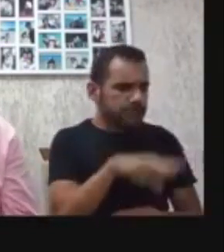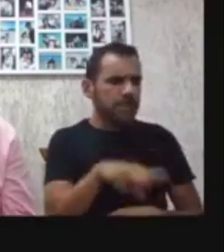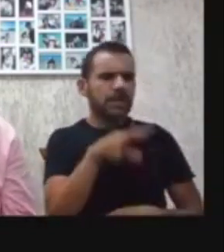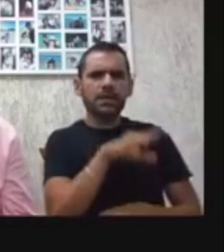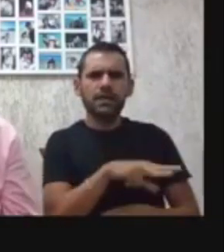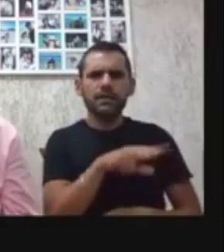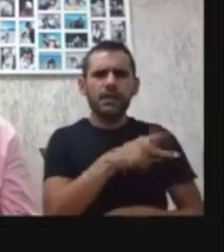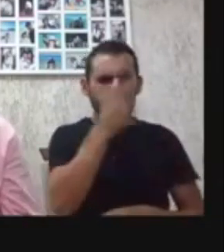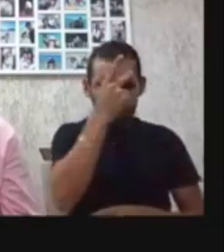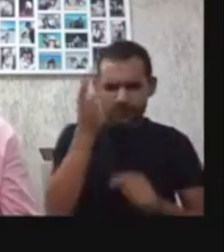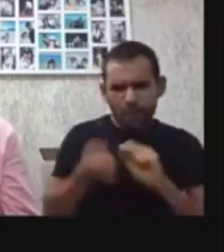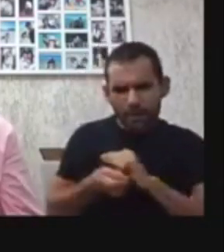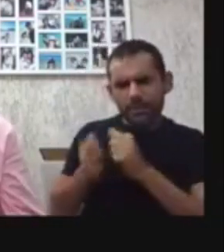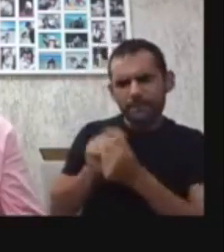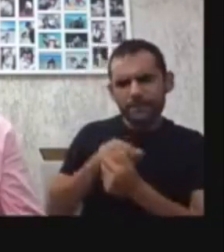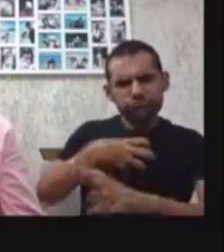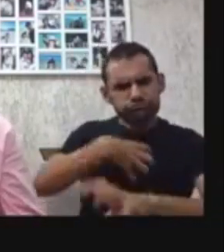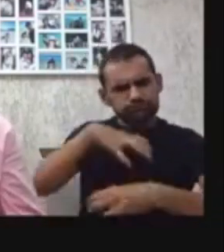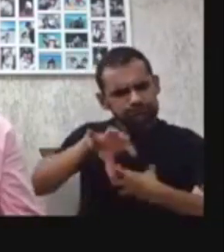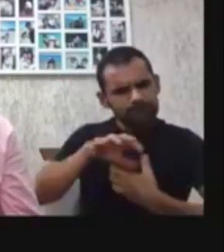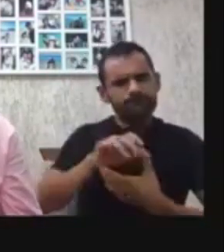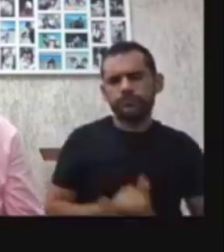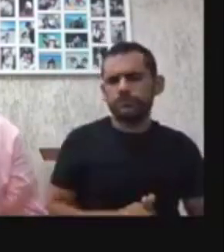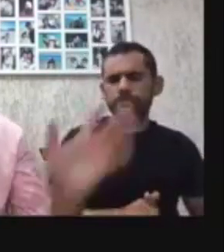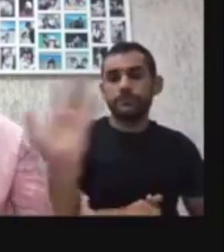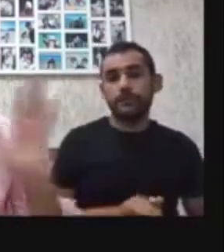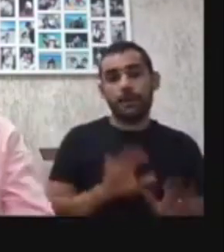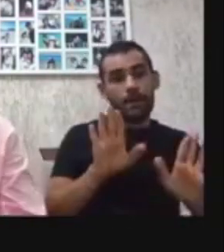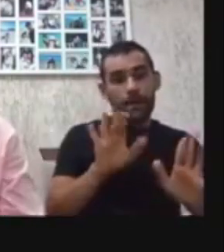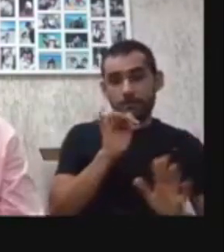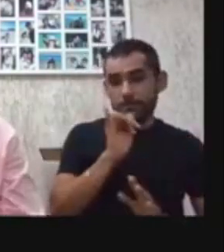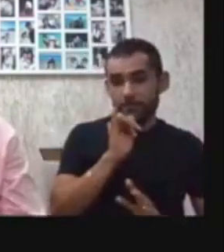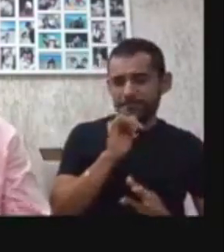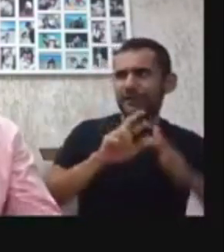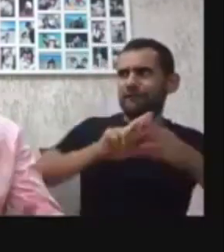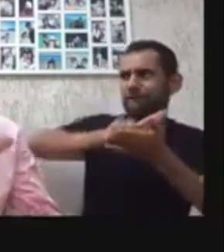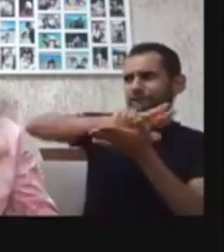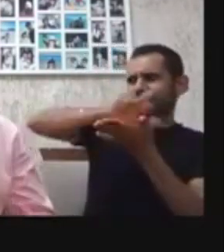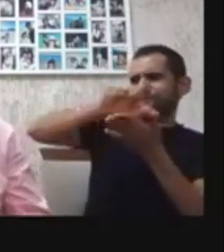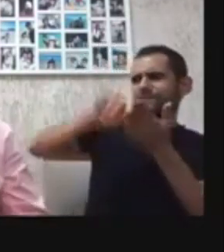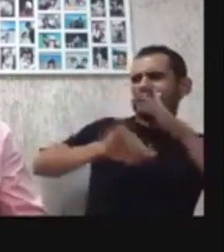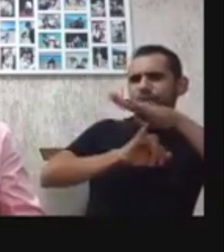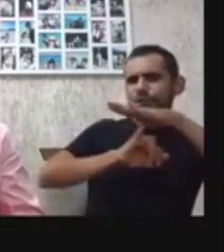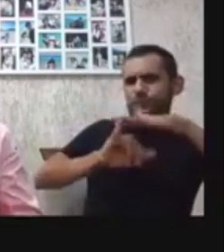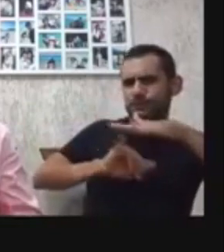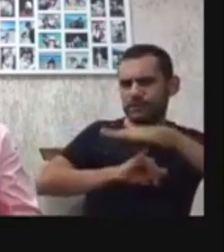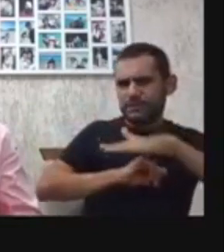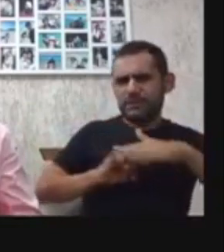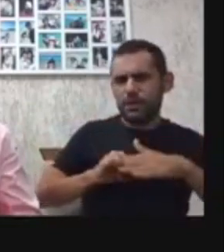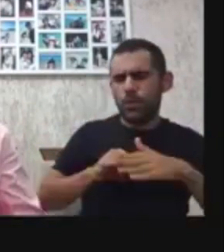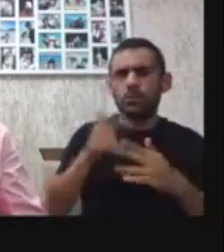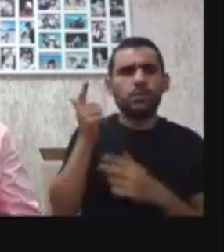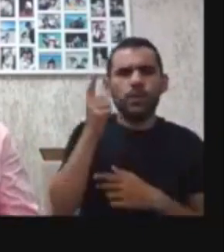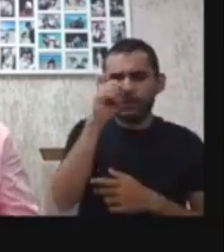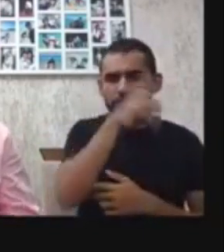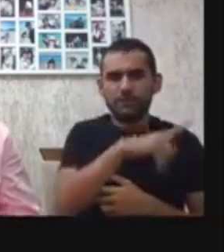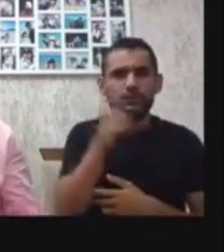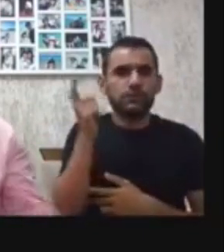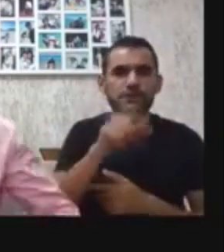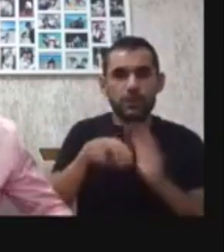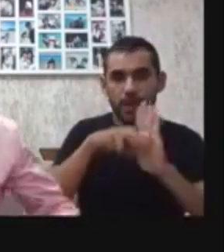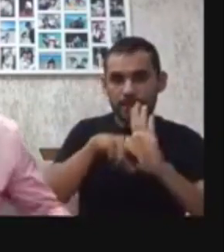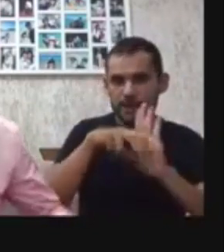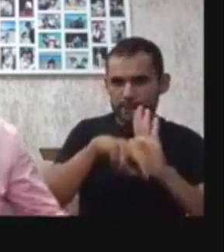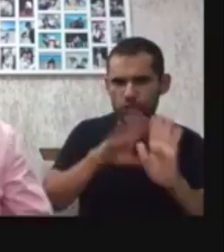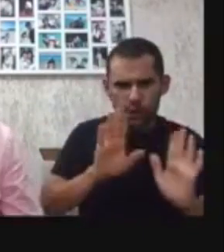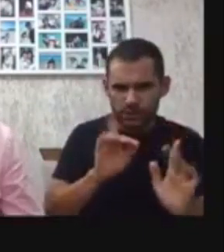as pessoas se coloquem no lugar do outro. Ah, olha, várias instituições aqui de São João del Rei, não é muito difícil arrumar uma cadeira de roda, não. Arruma uma cadeira